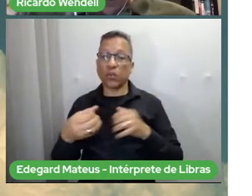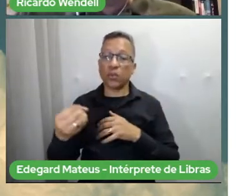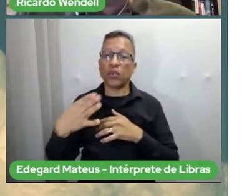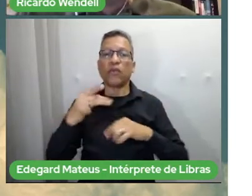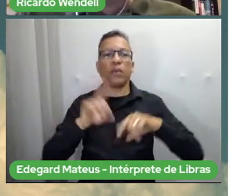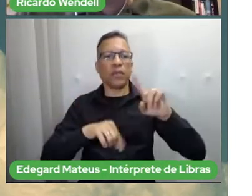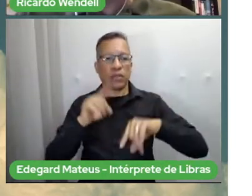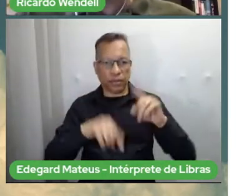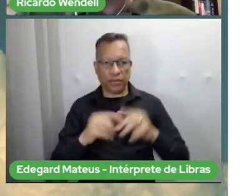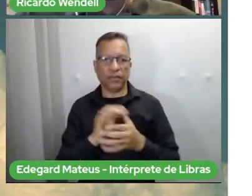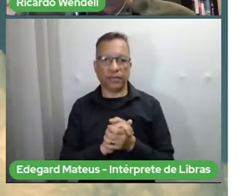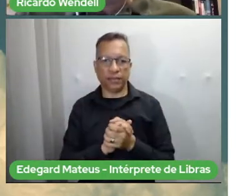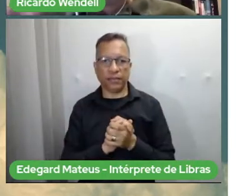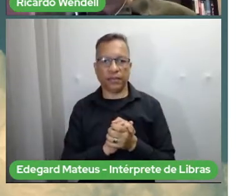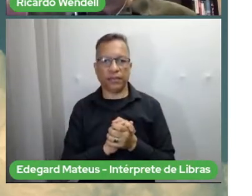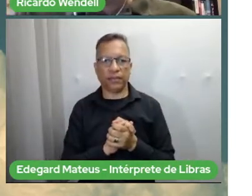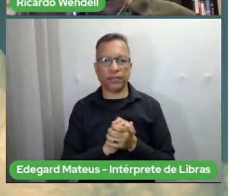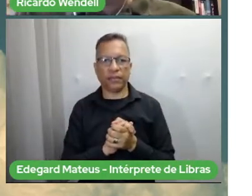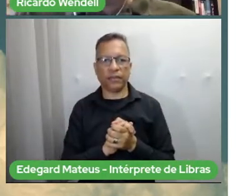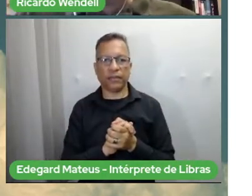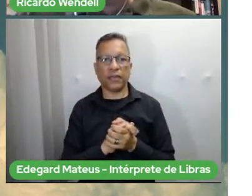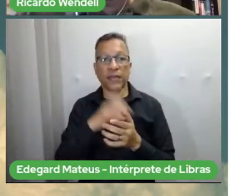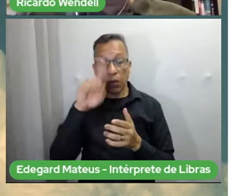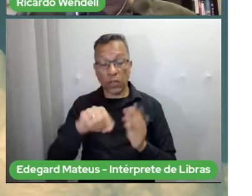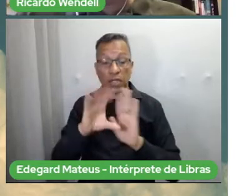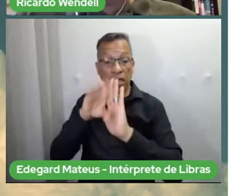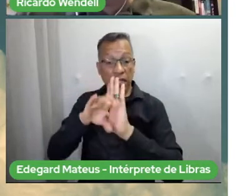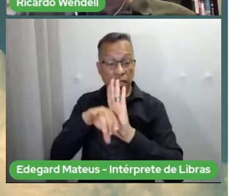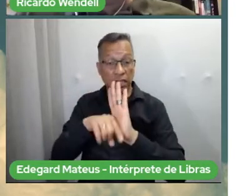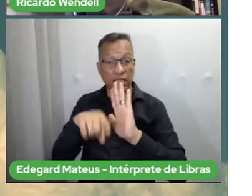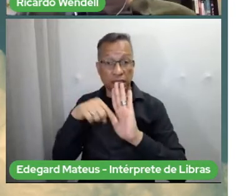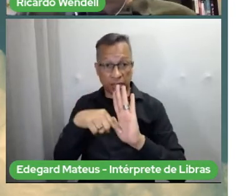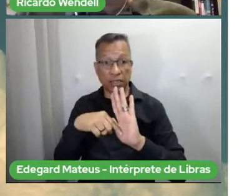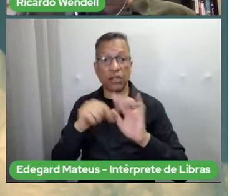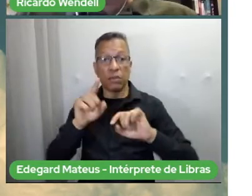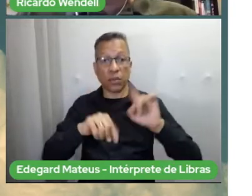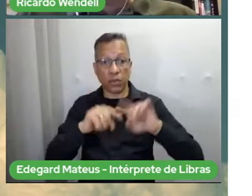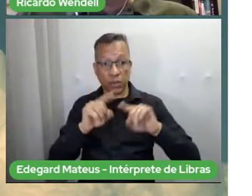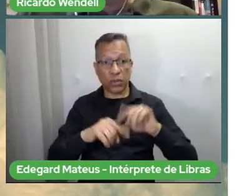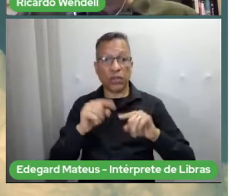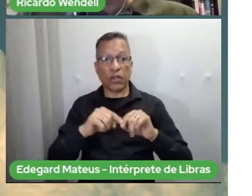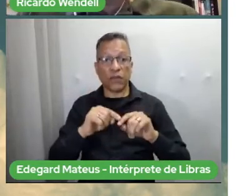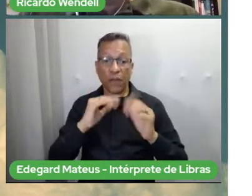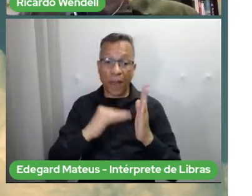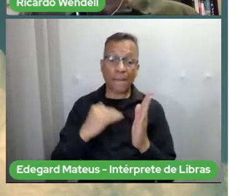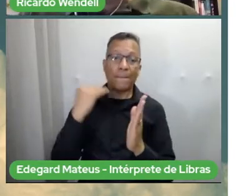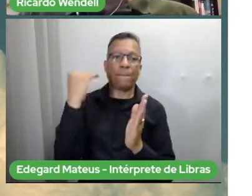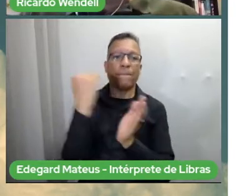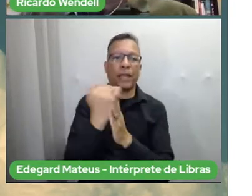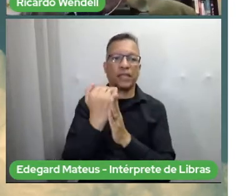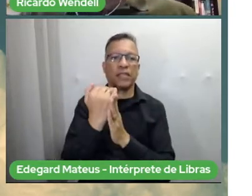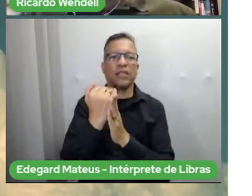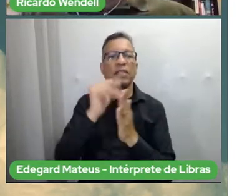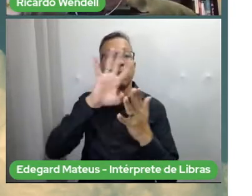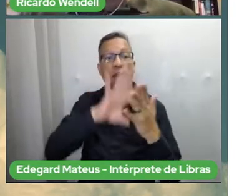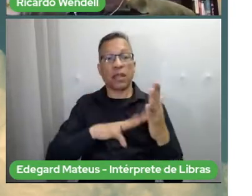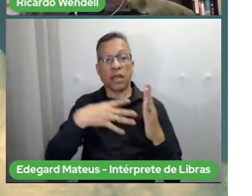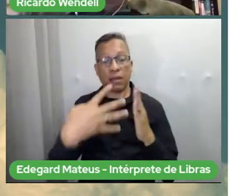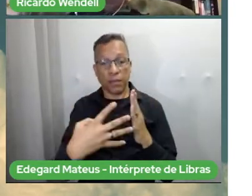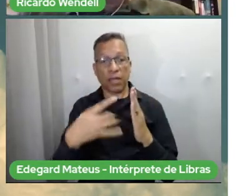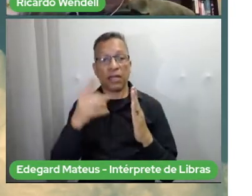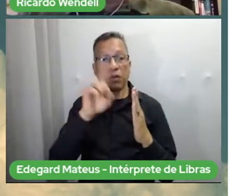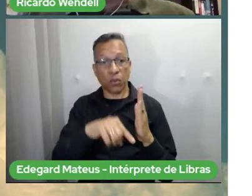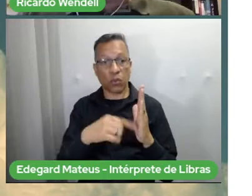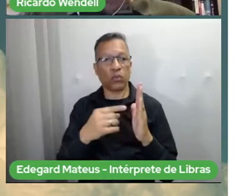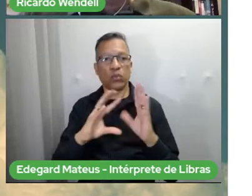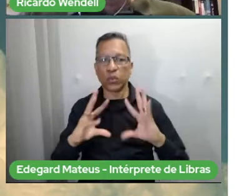agregação deles. Então, essas características de um produto de dados vão além somente, por exemplo, de eu tenho uma tabela com as colunas escritas